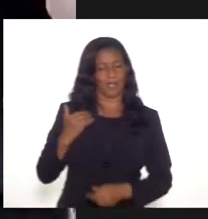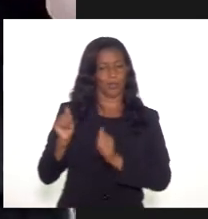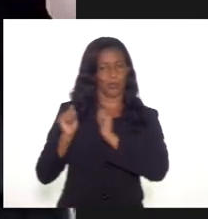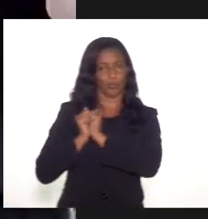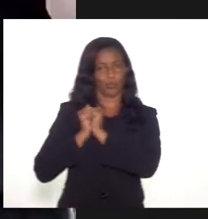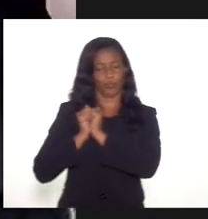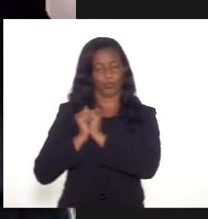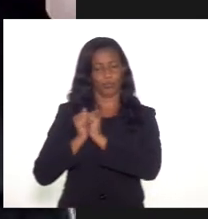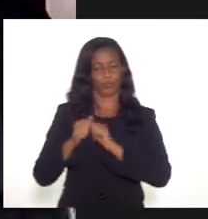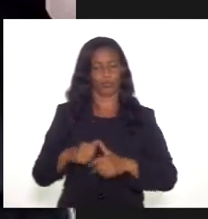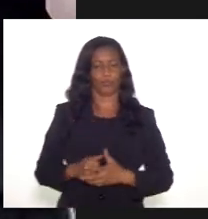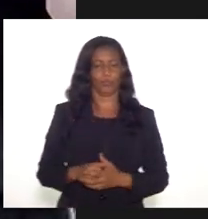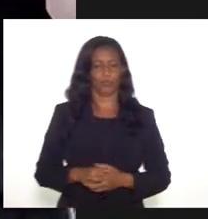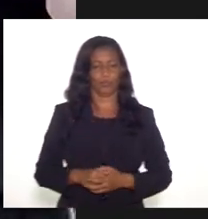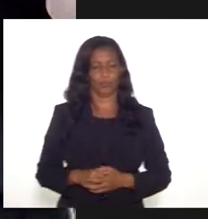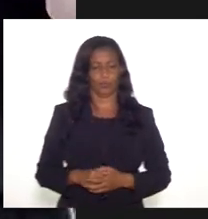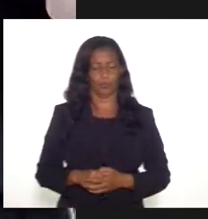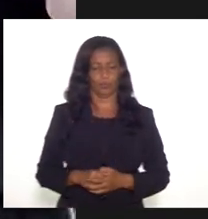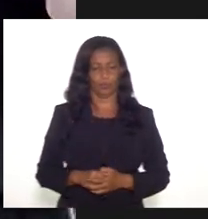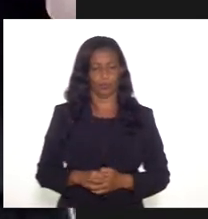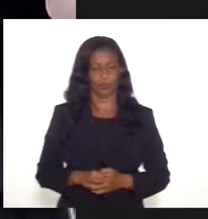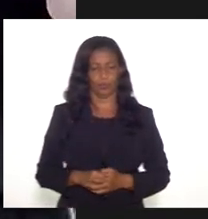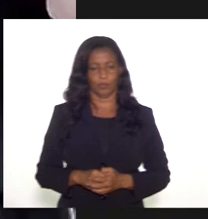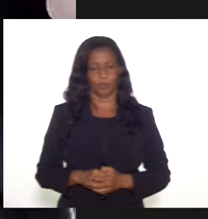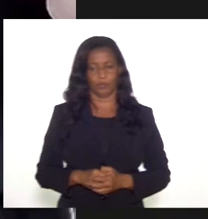e a gente foi muito parceira.